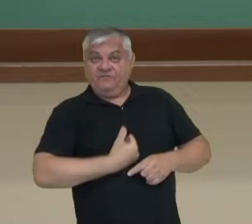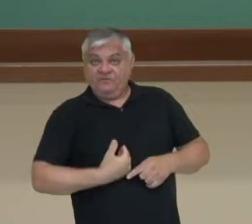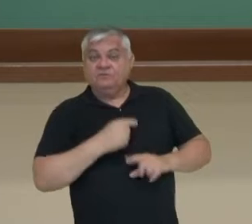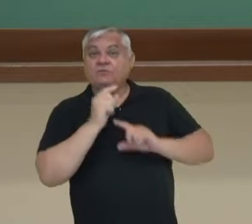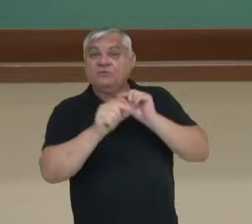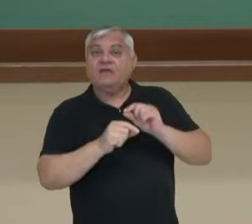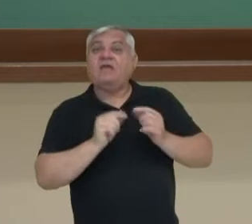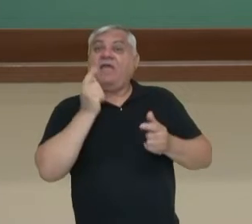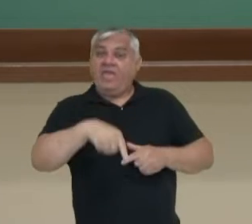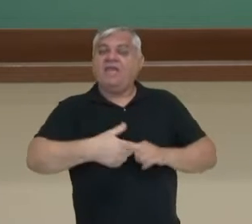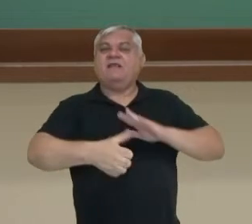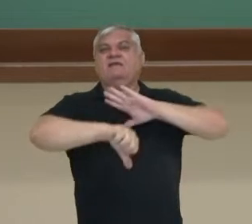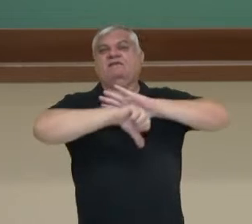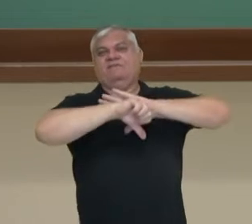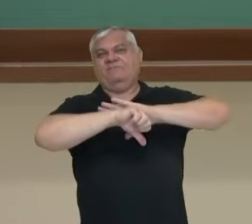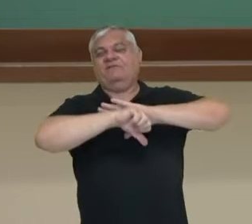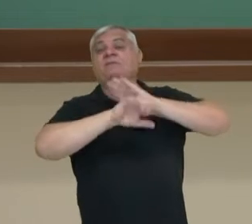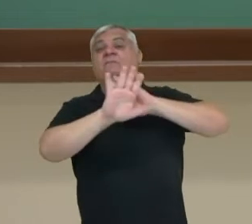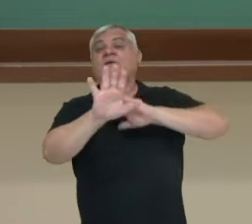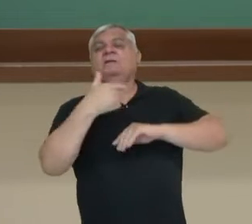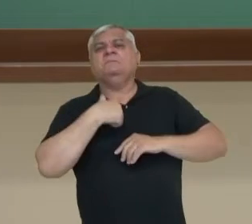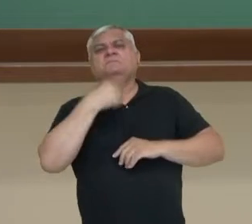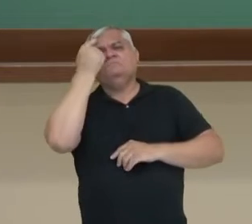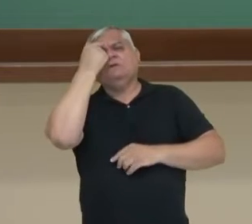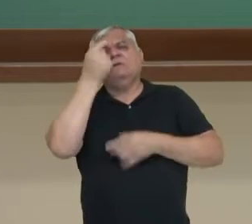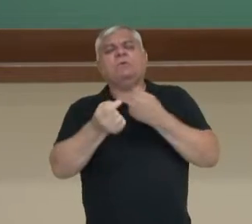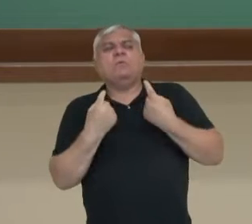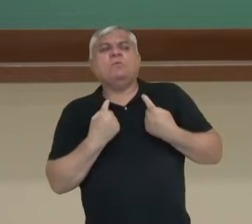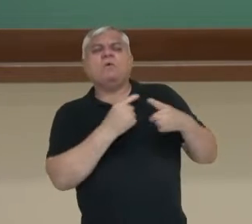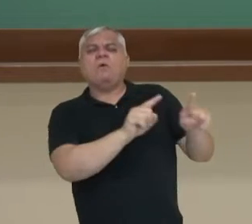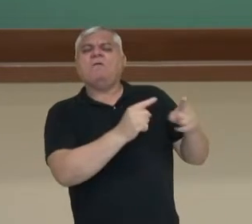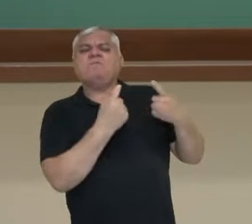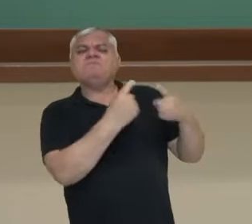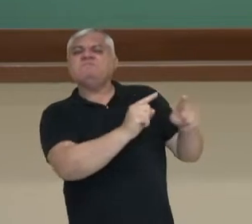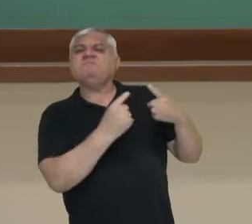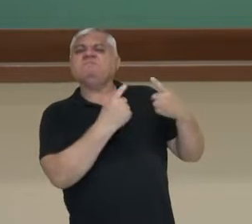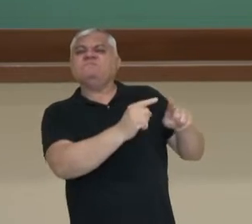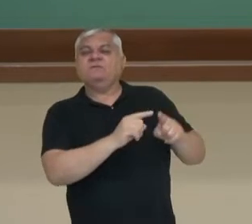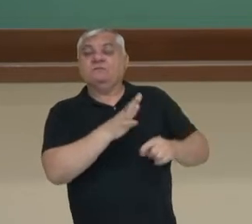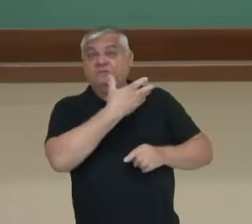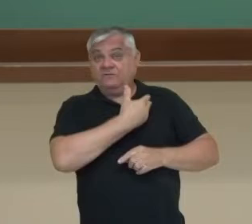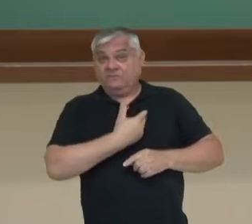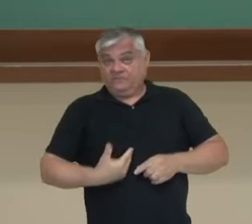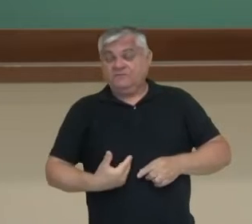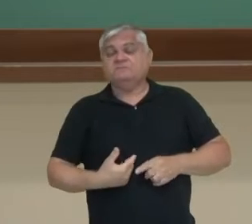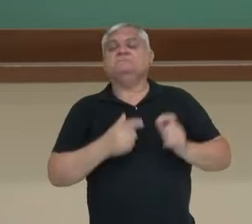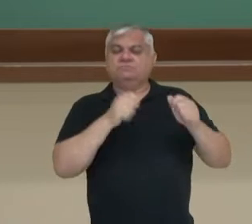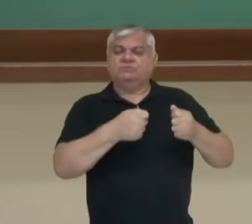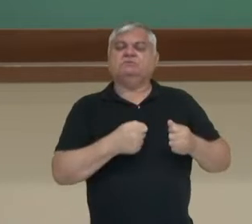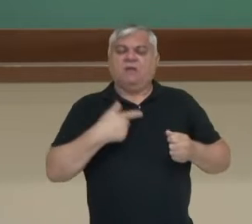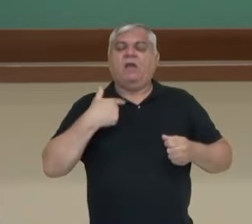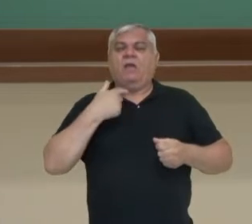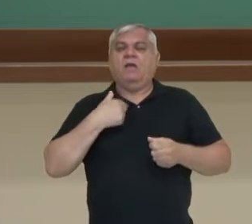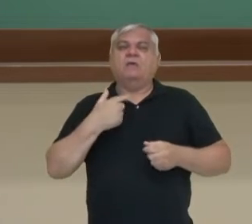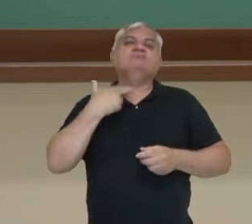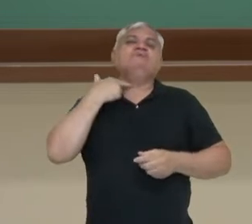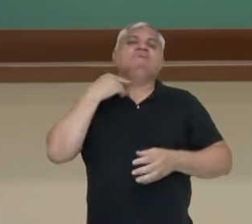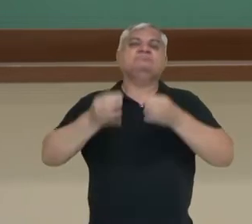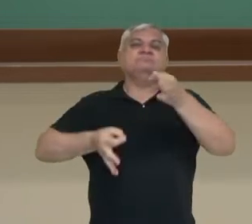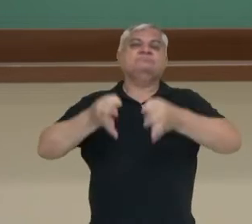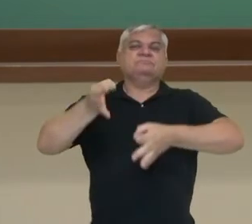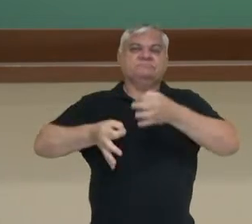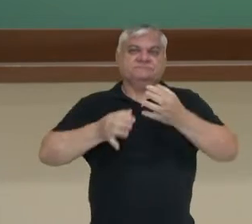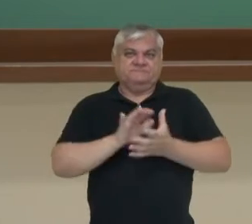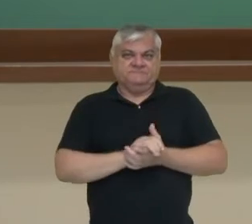intencionalmente genérico para que qualquer pensamento em oposição à doutrina oficial pudesse ser punido, caso